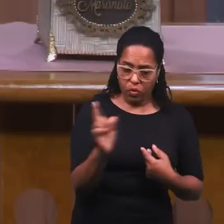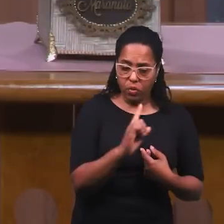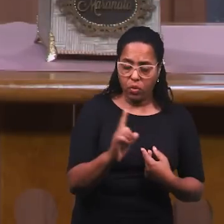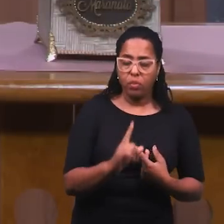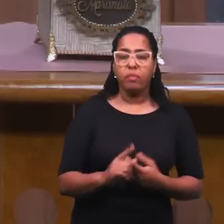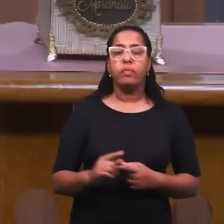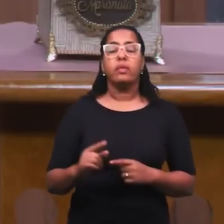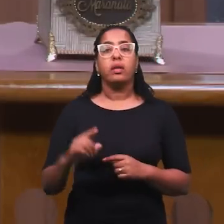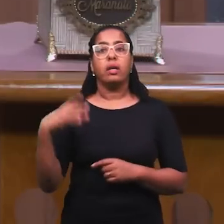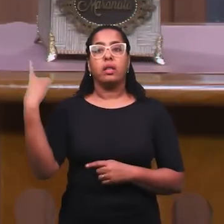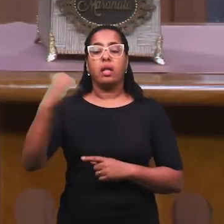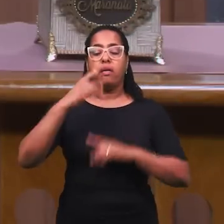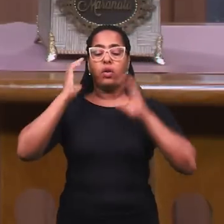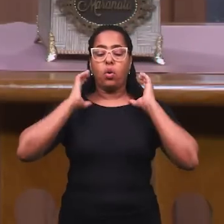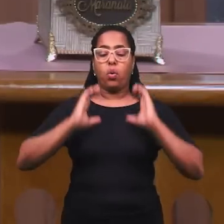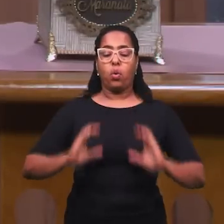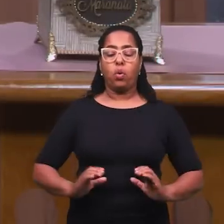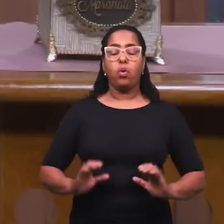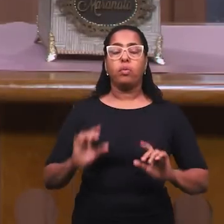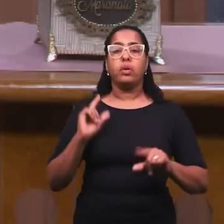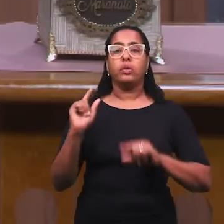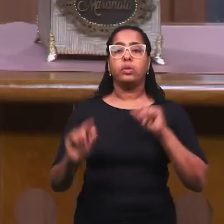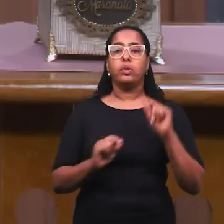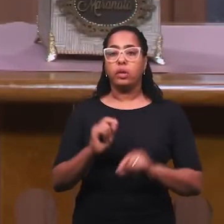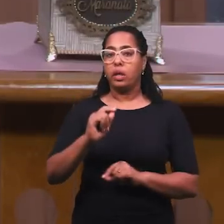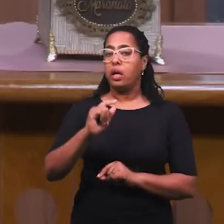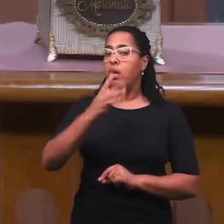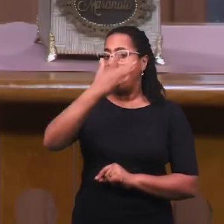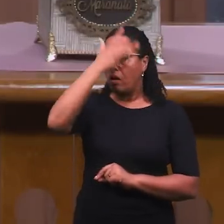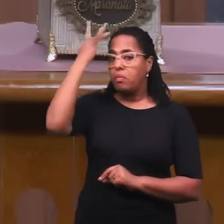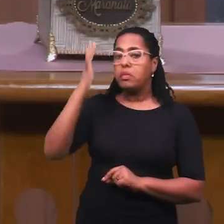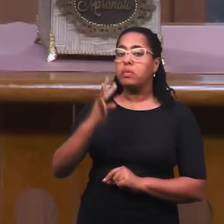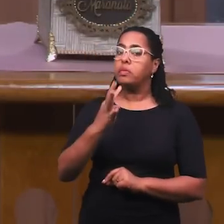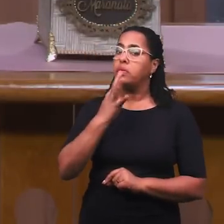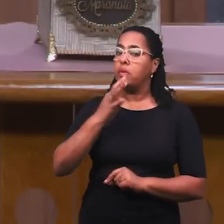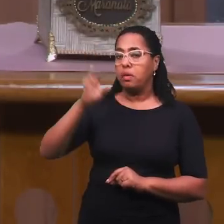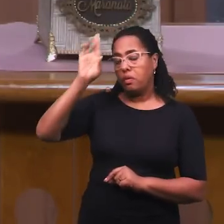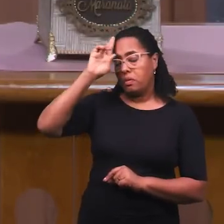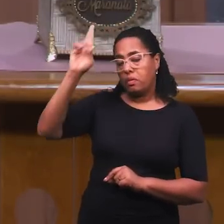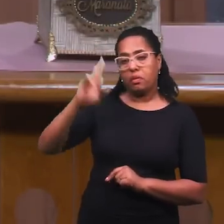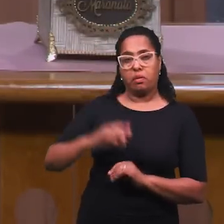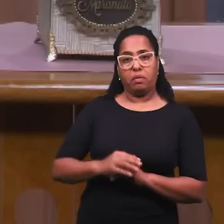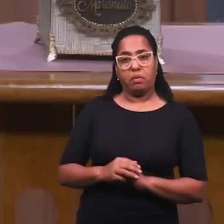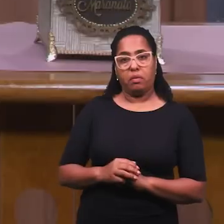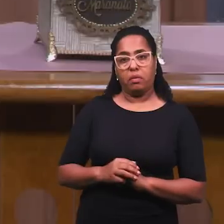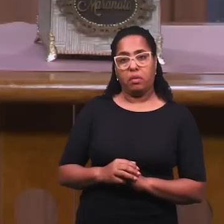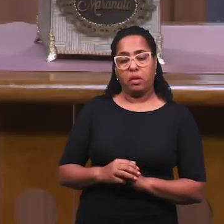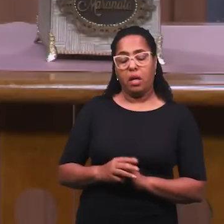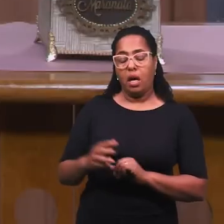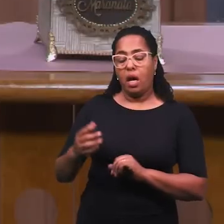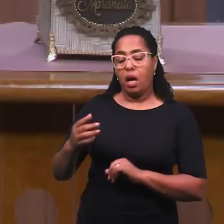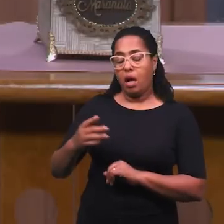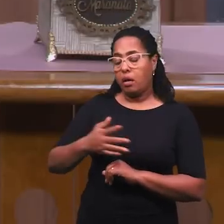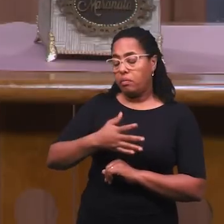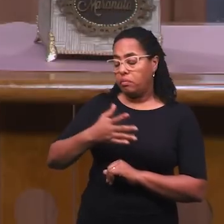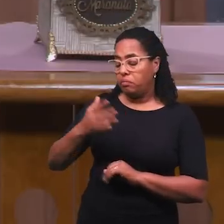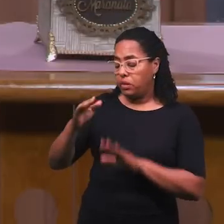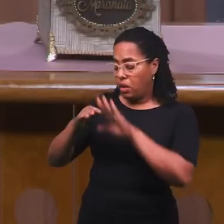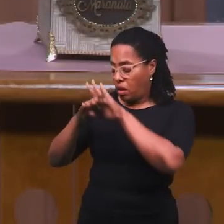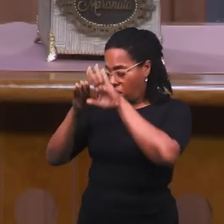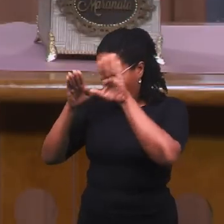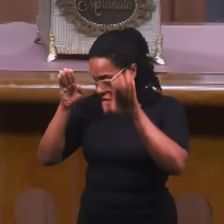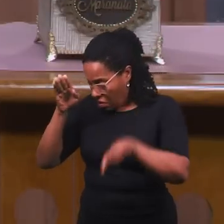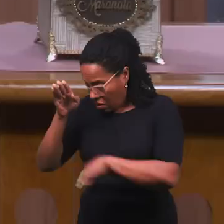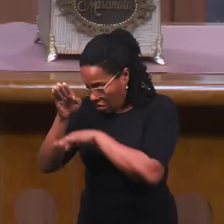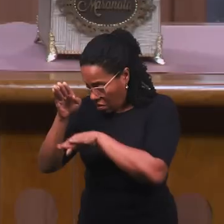Meus irmãos, a posição de Davi era a posição daquele que conhece o Senhor, daquele que se debruça